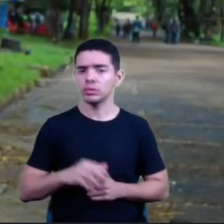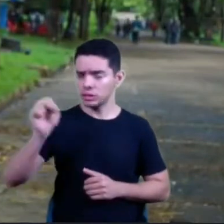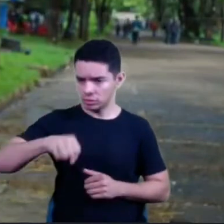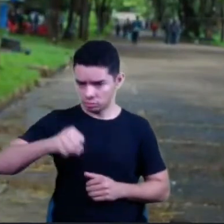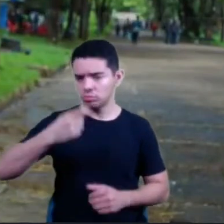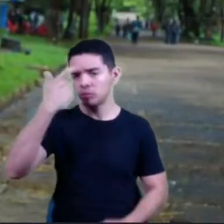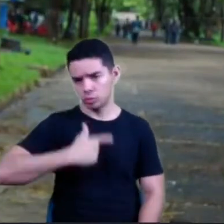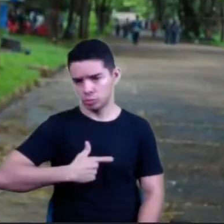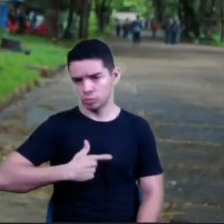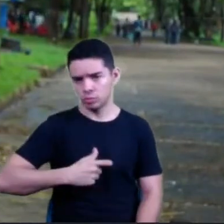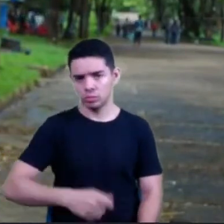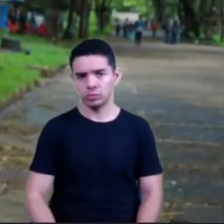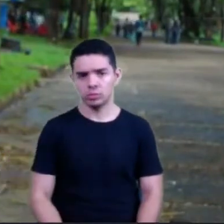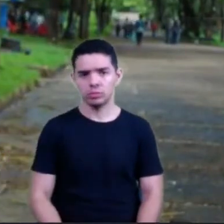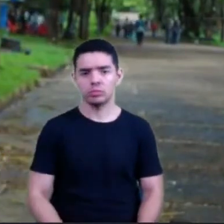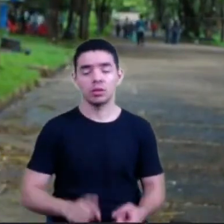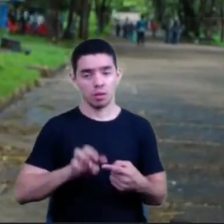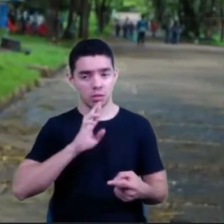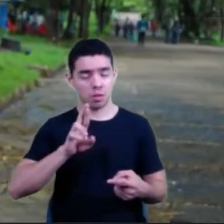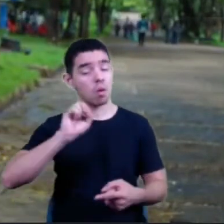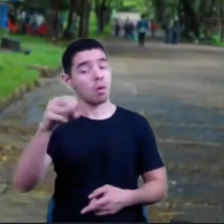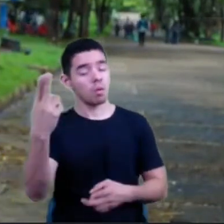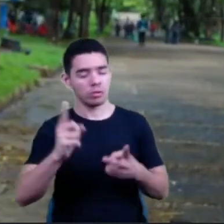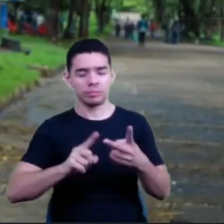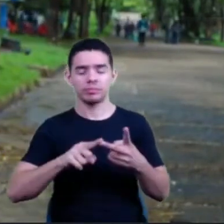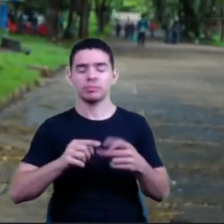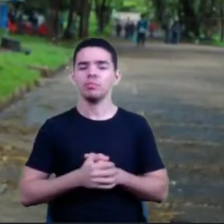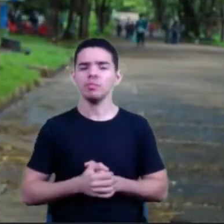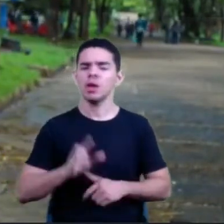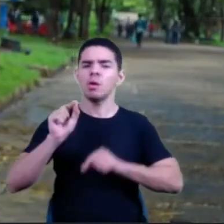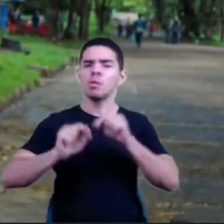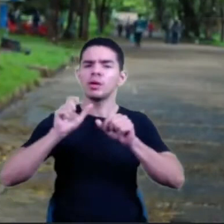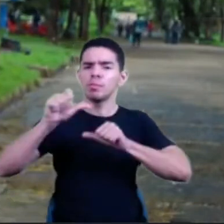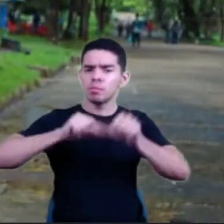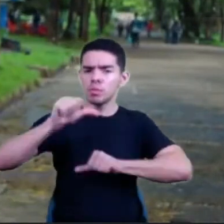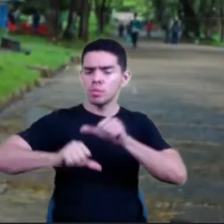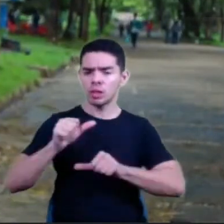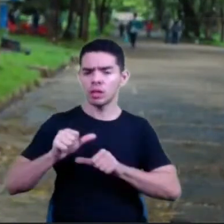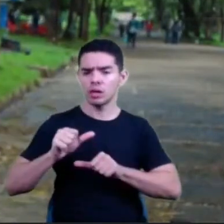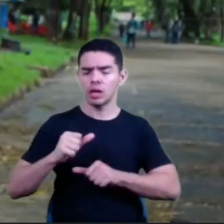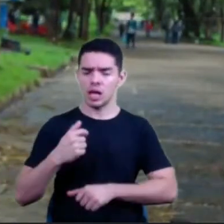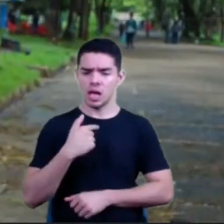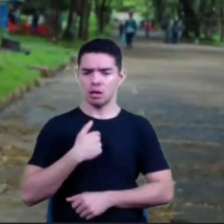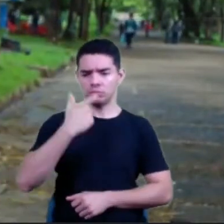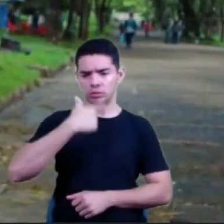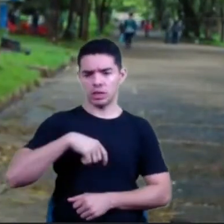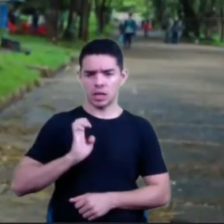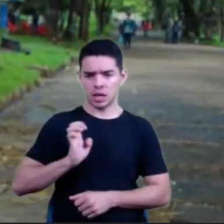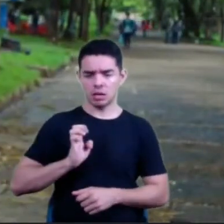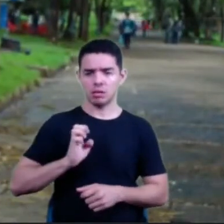Sim, sou. E essa é uma resposta. Ou então, o que muda na condição de eu ser gay e ser seu